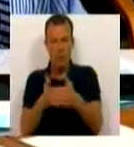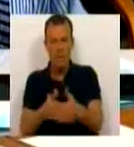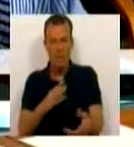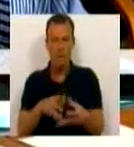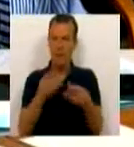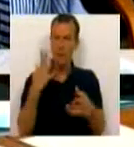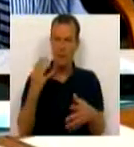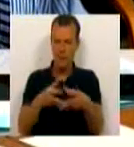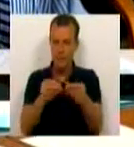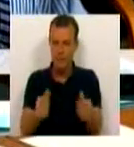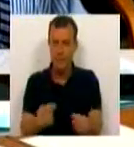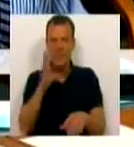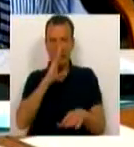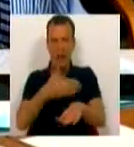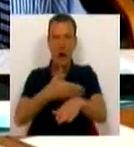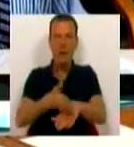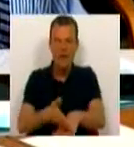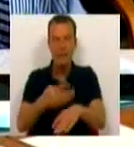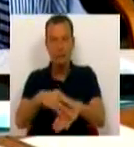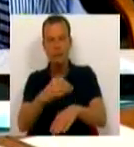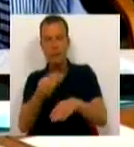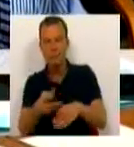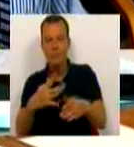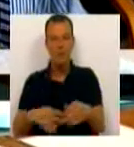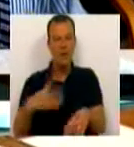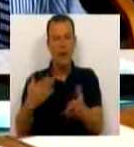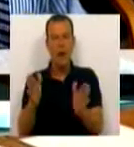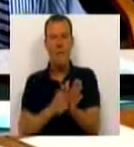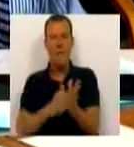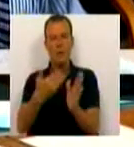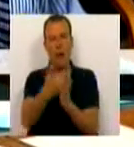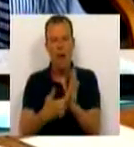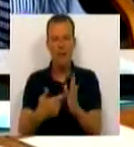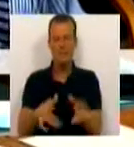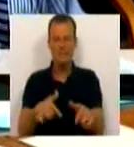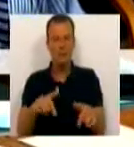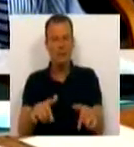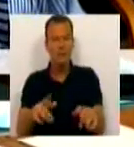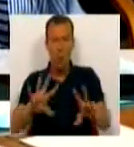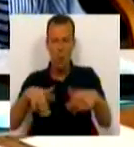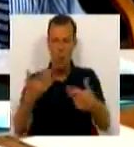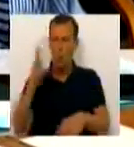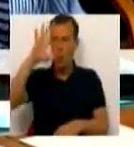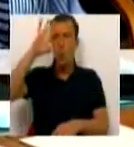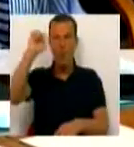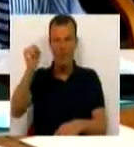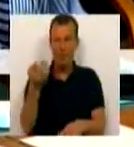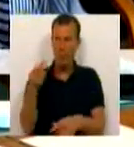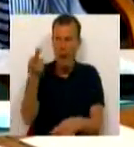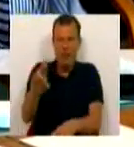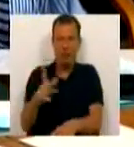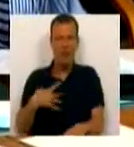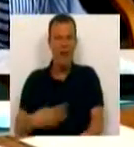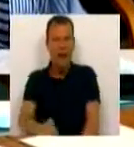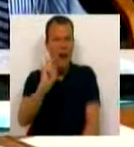há um atraso na publicação de uma portaria de 3 semanas, há uma grande preocupação com 3 semanas, quando o Governo anterior, em 4 anos, não fez nada, e